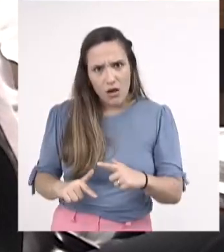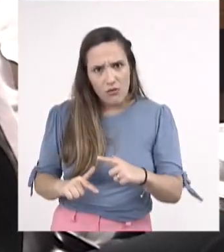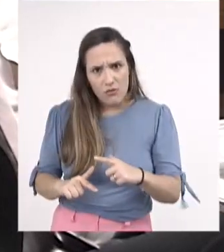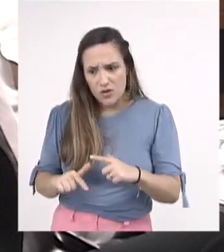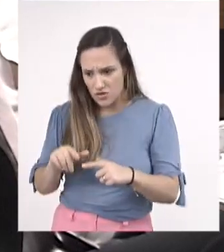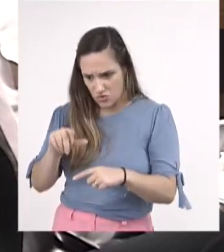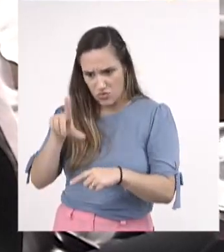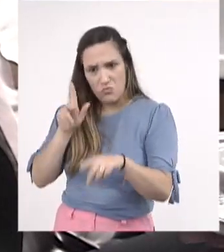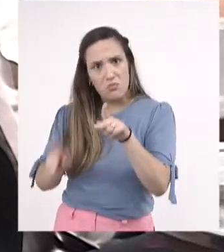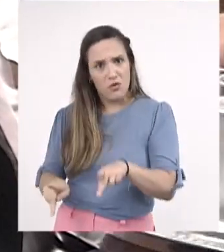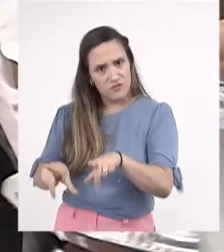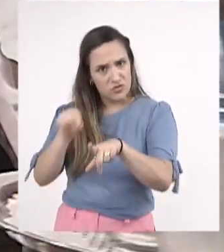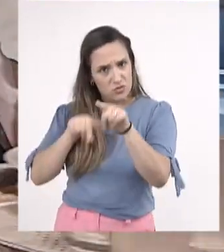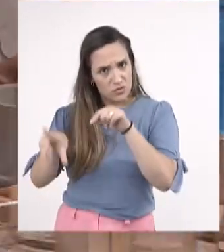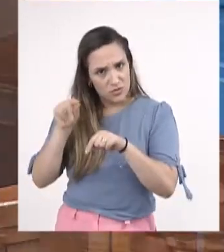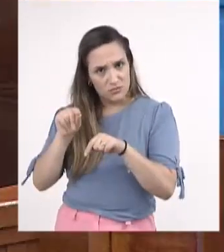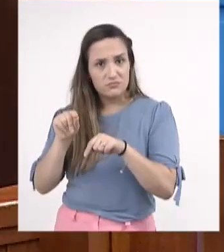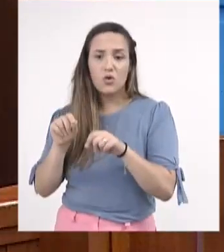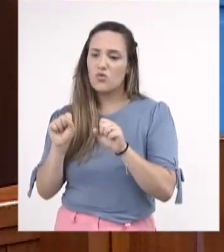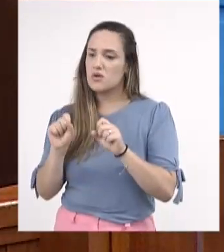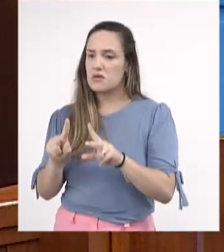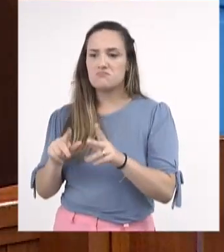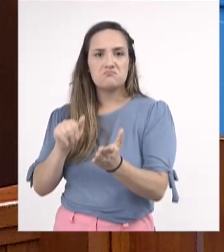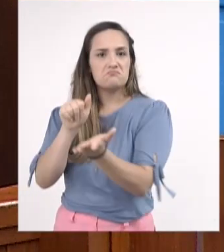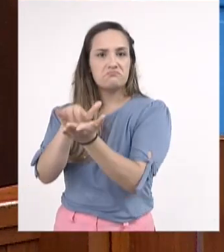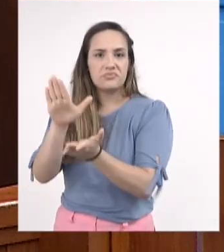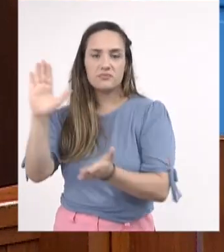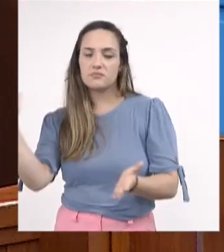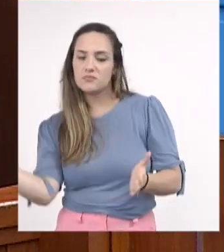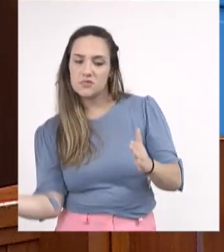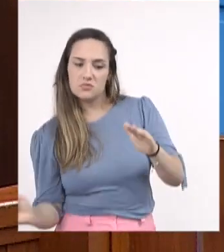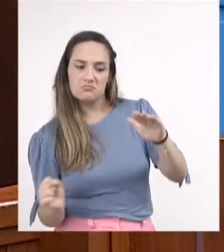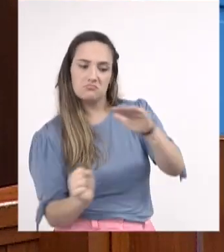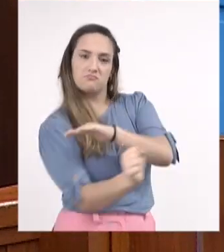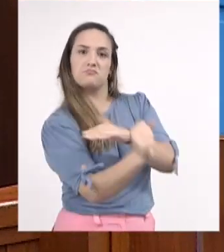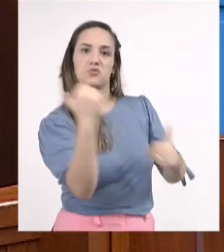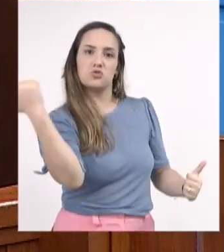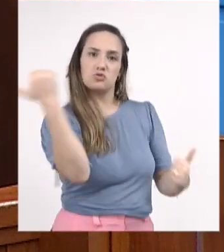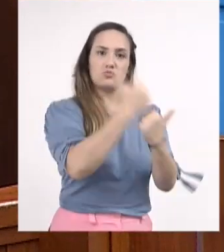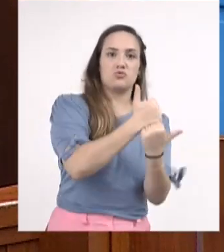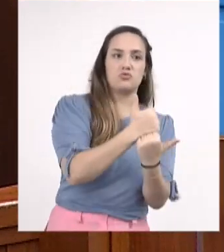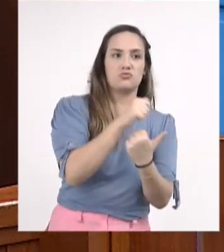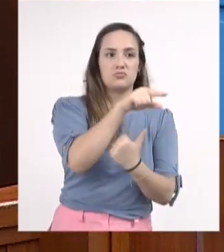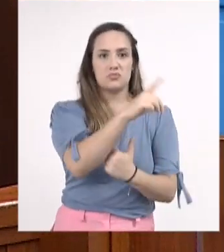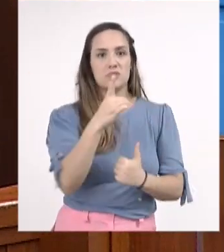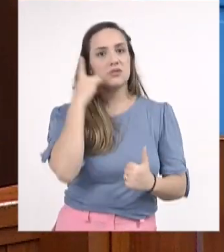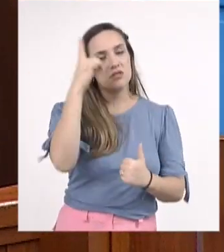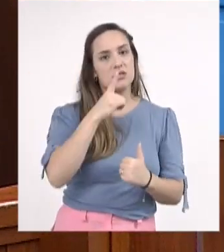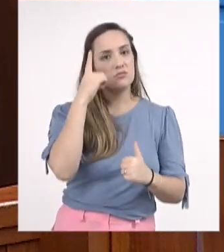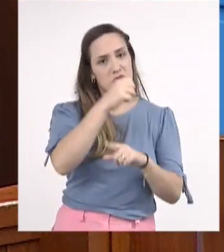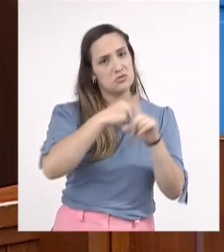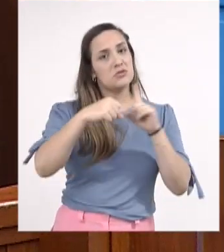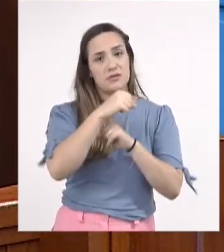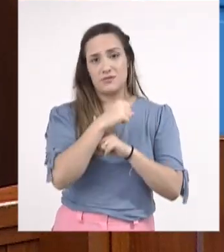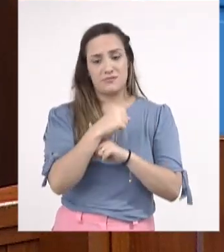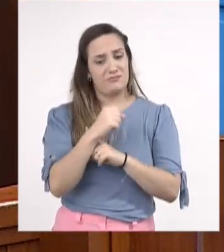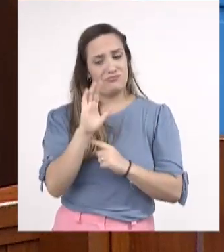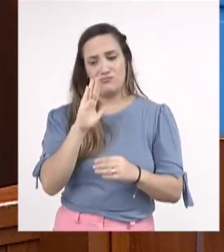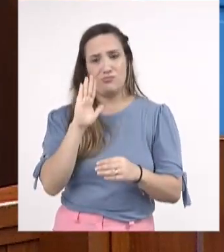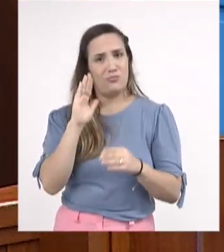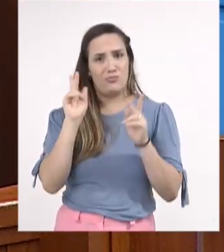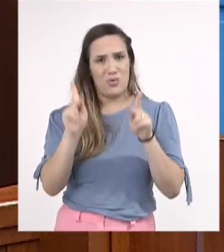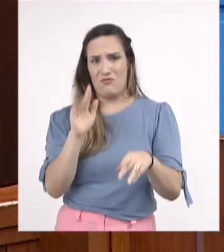para colocar no tapetão um deputado socialista que não foi escolhido pelas urnas